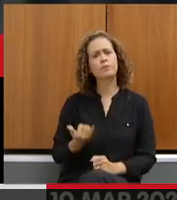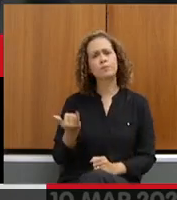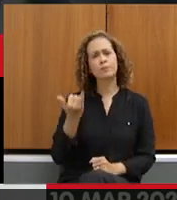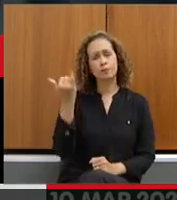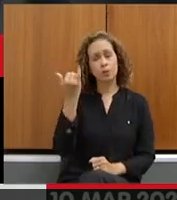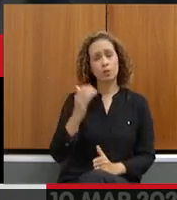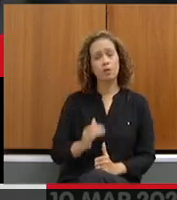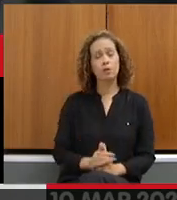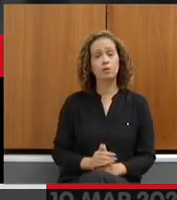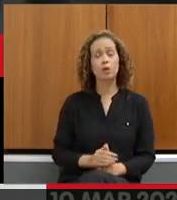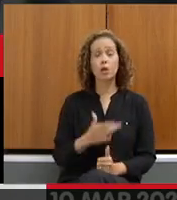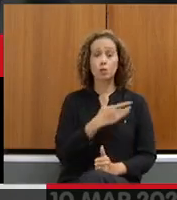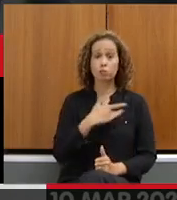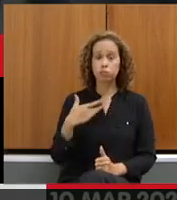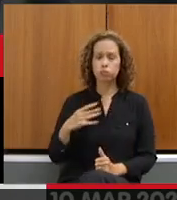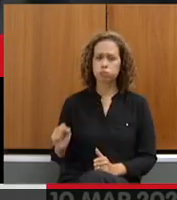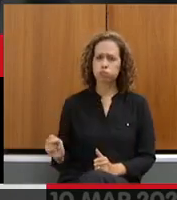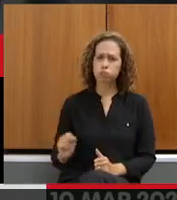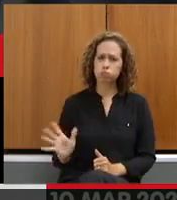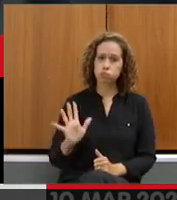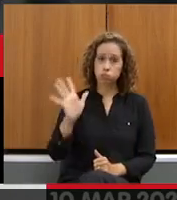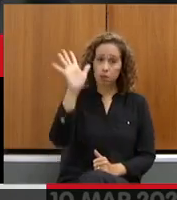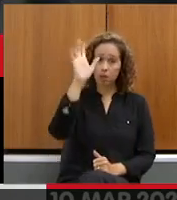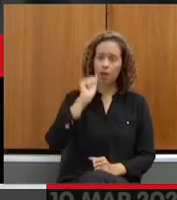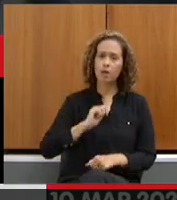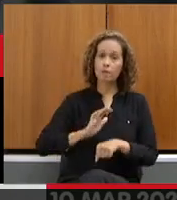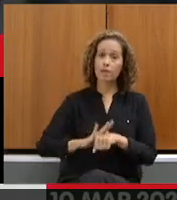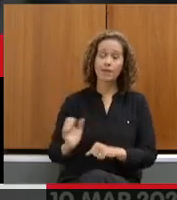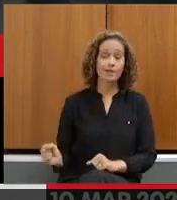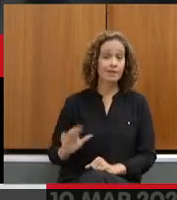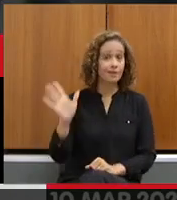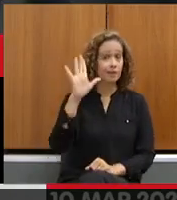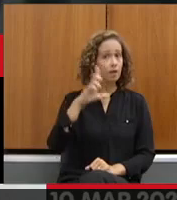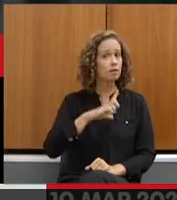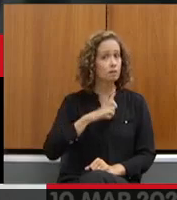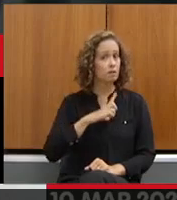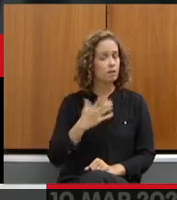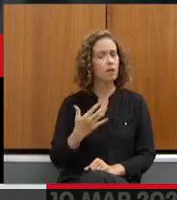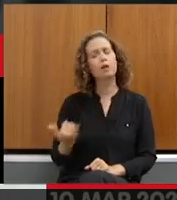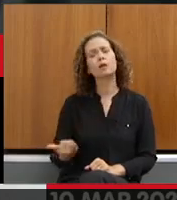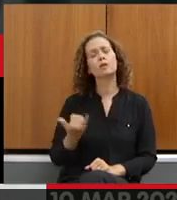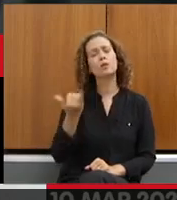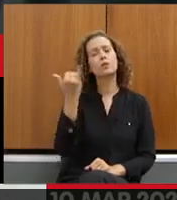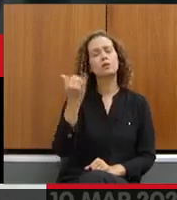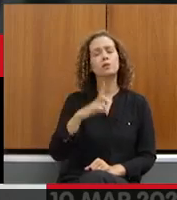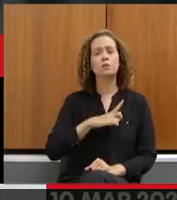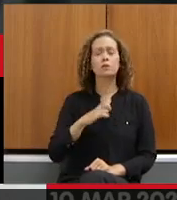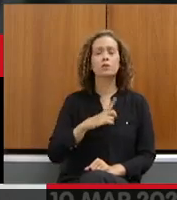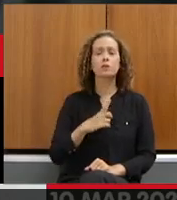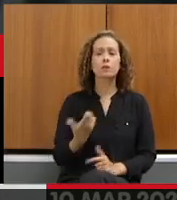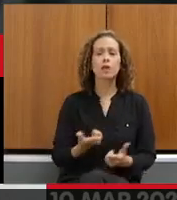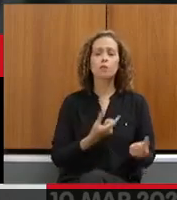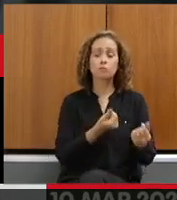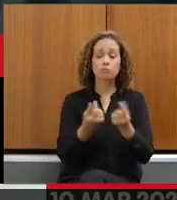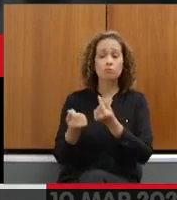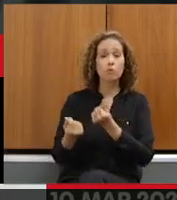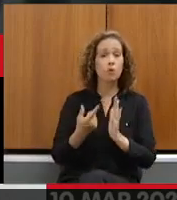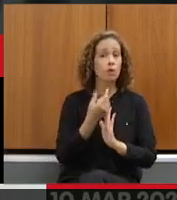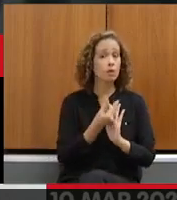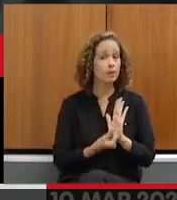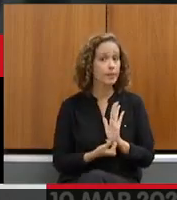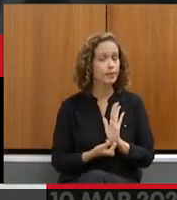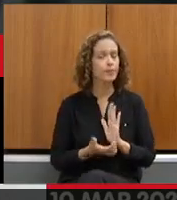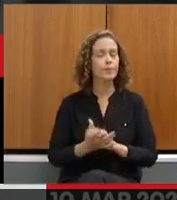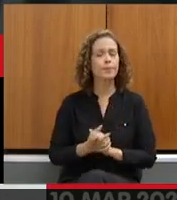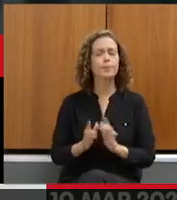saúde é cara é um dos das Indústrias mais caras que tem então é importante nós temos financiamento mas